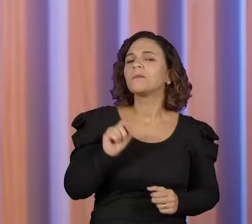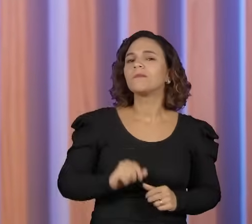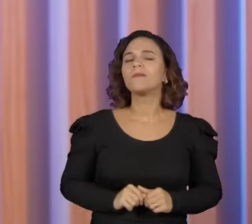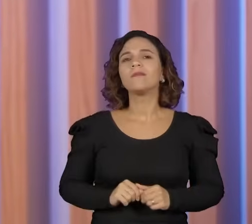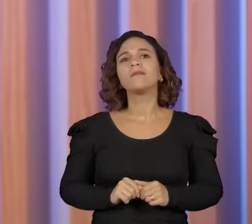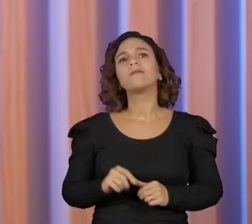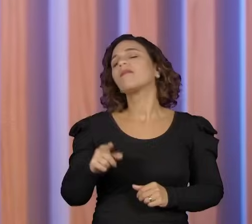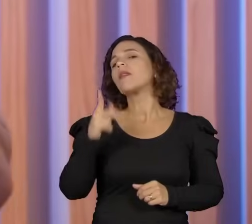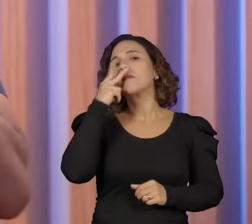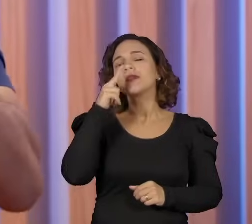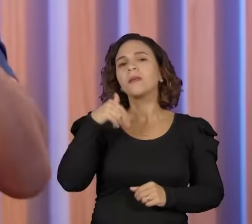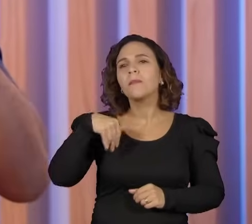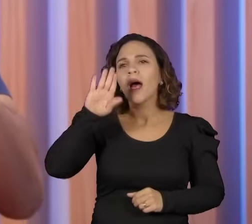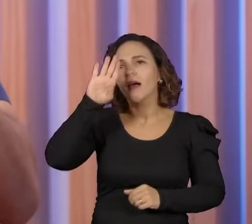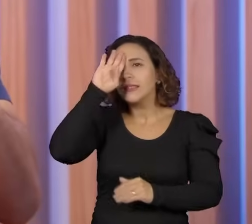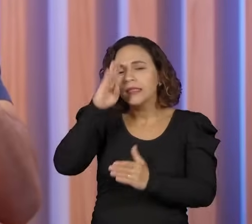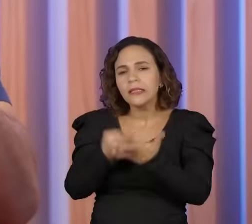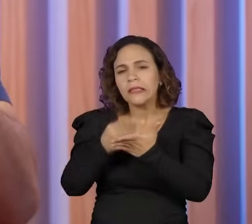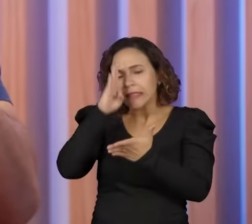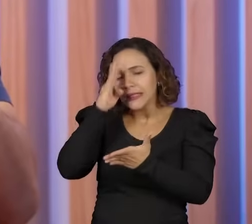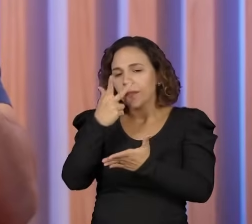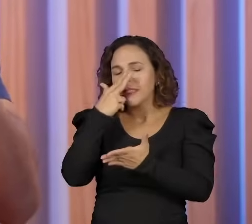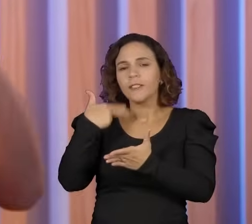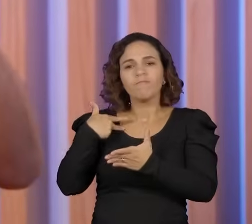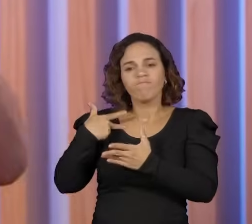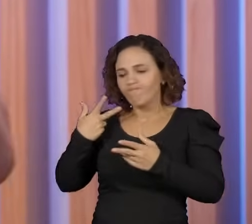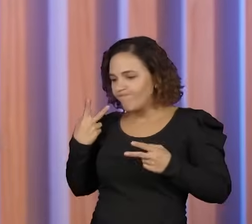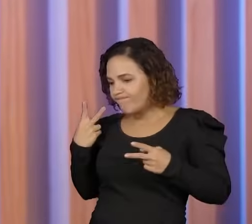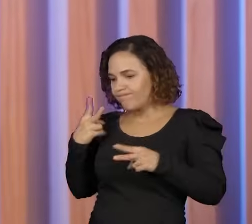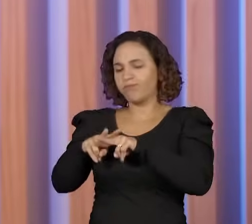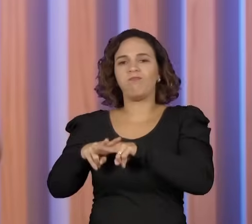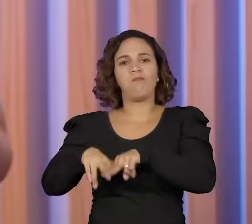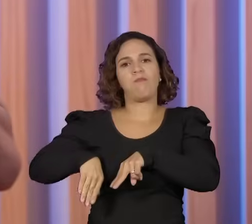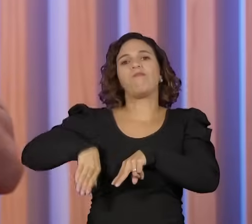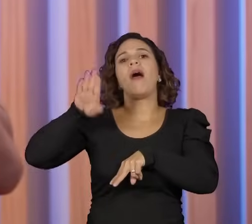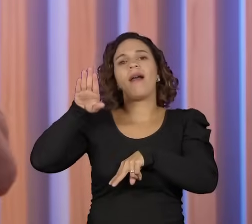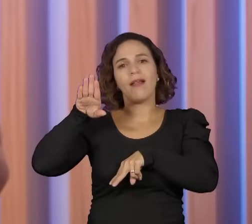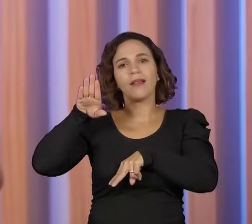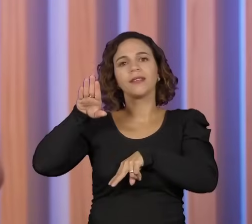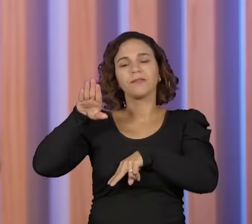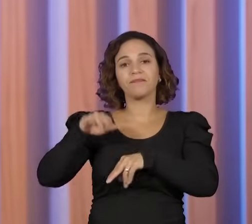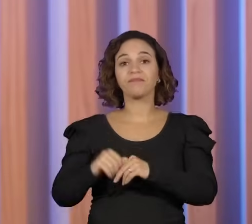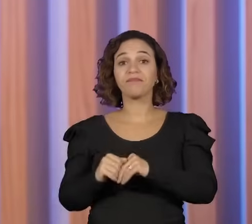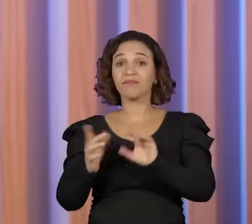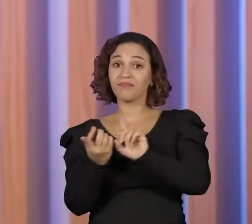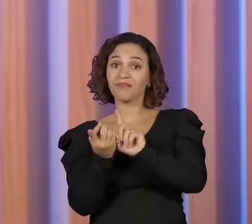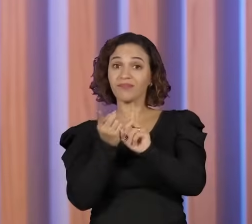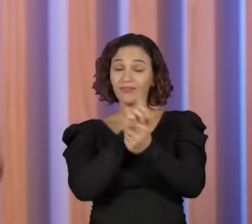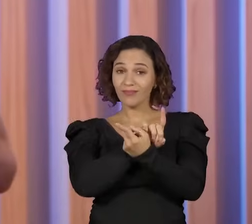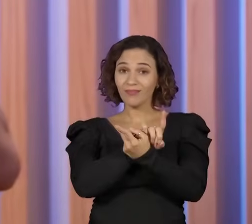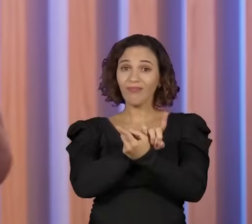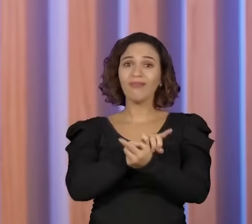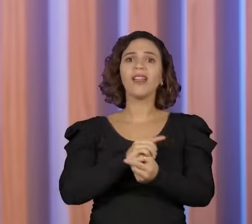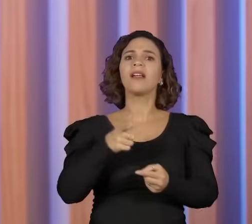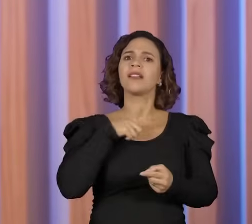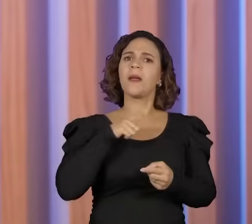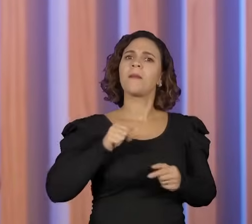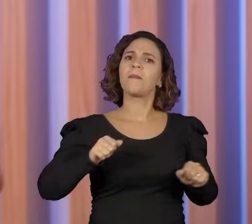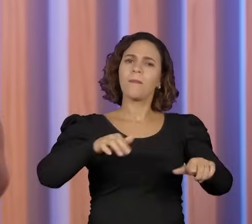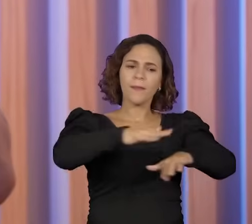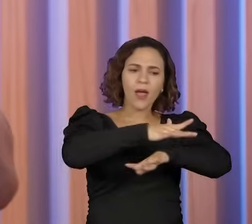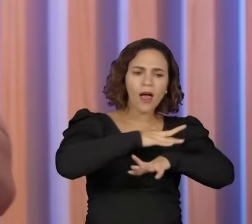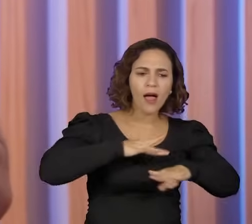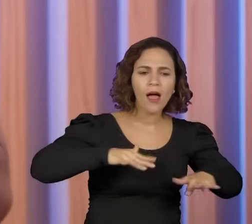mais dogma, mais preso. E ao lado contrário, a magia, a bruxaria